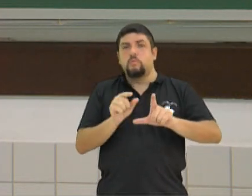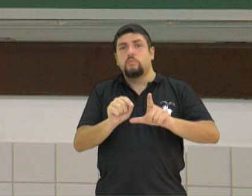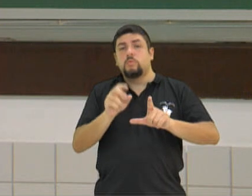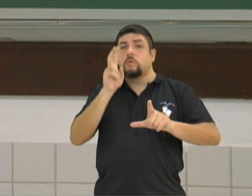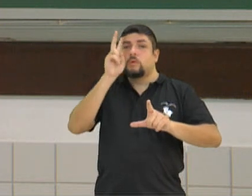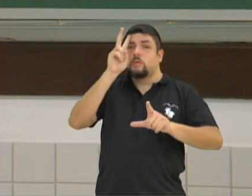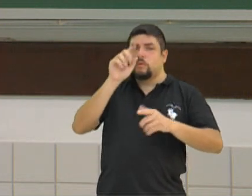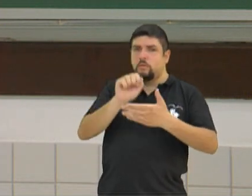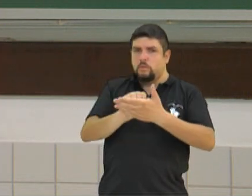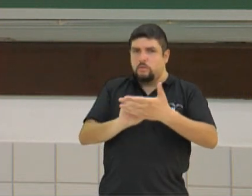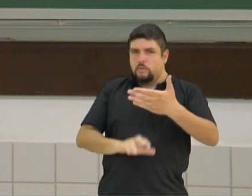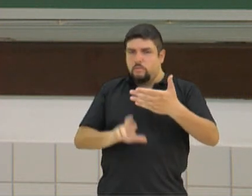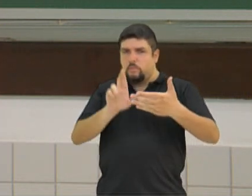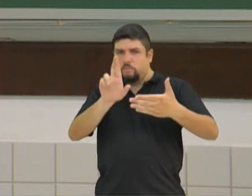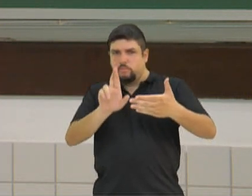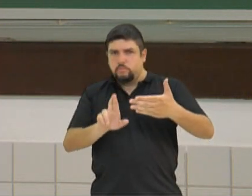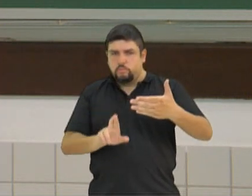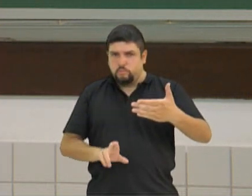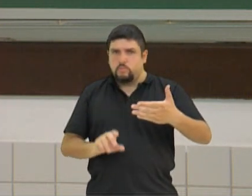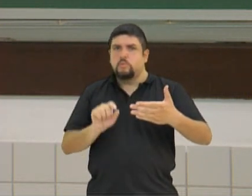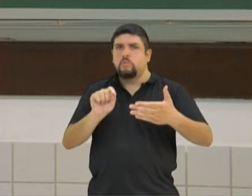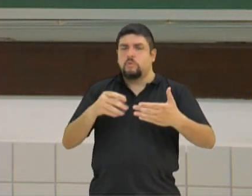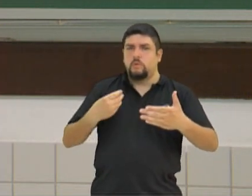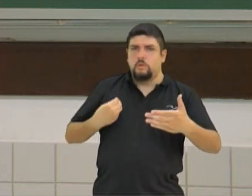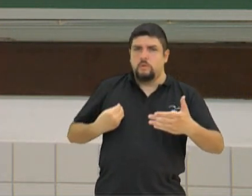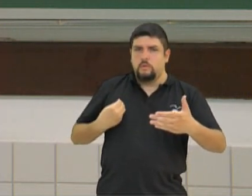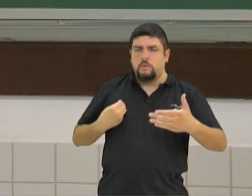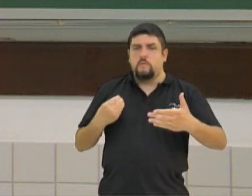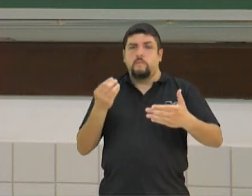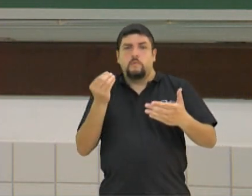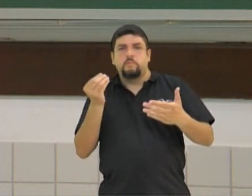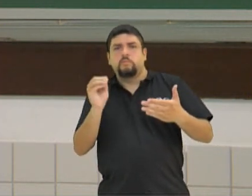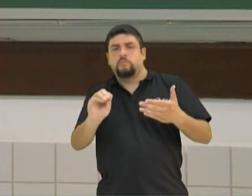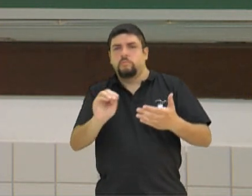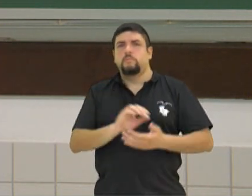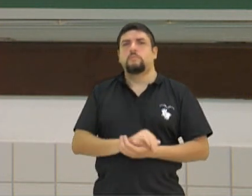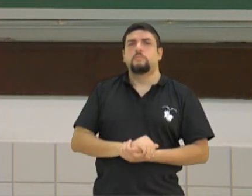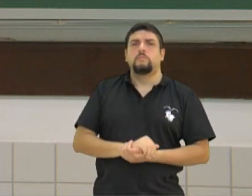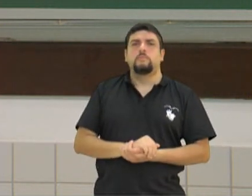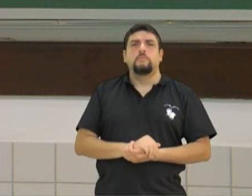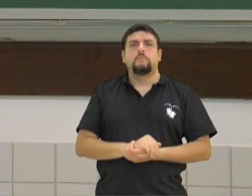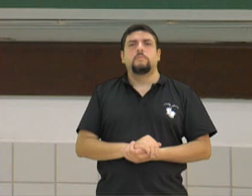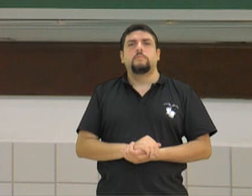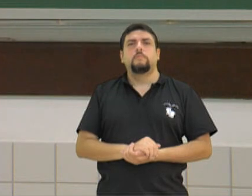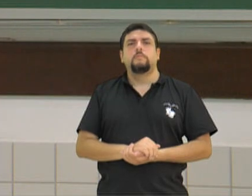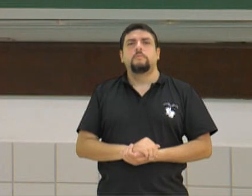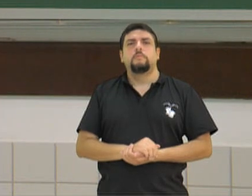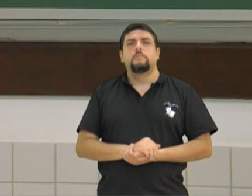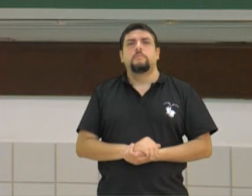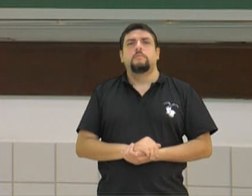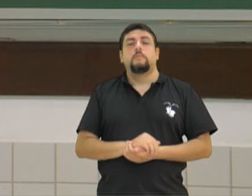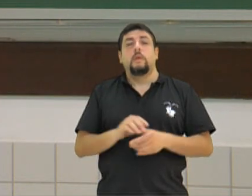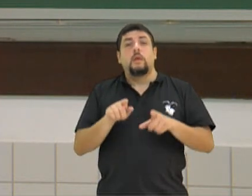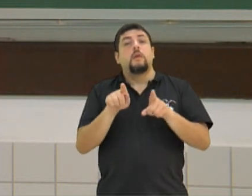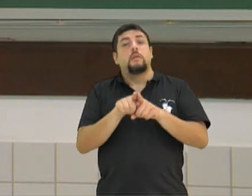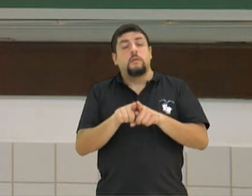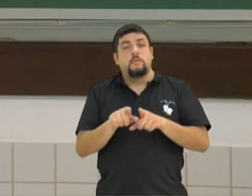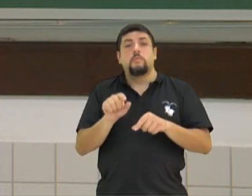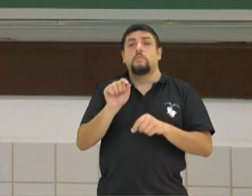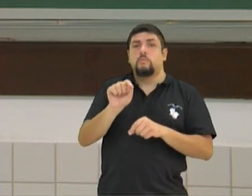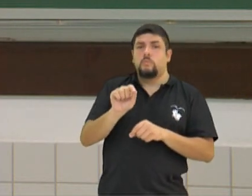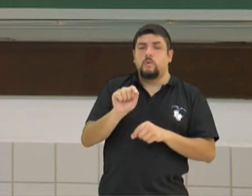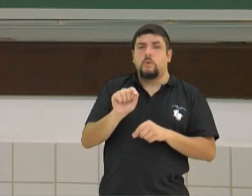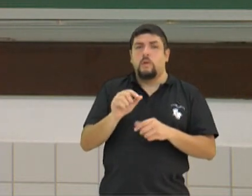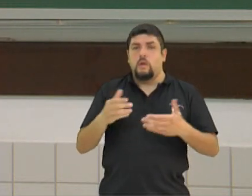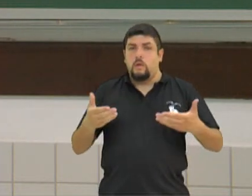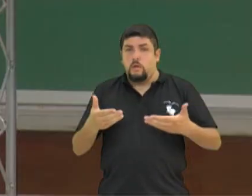de responder ao formulário de questões e clicar no link para validar a presença de vocês, ok? E também a gente está em